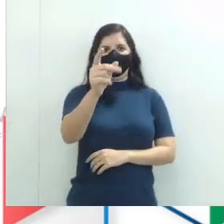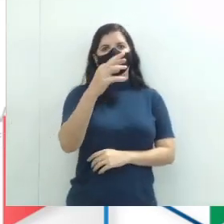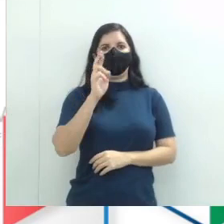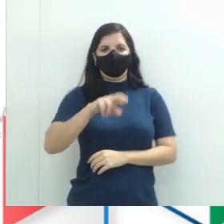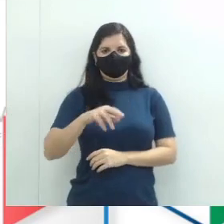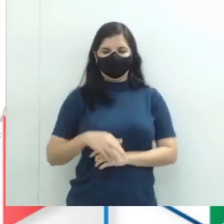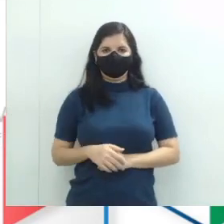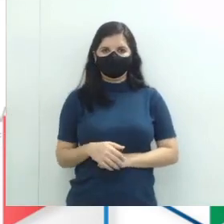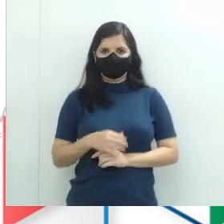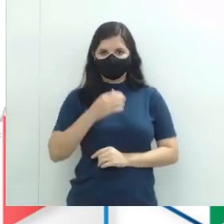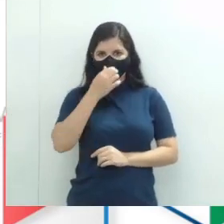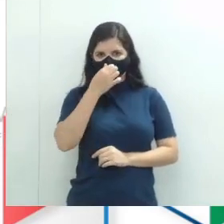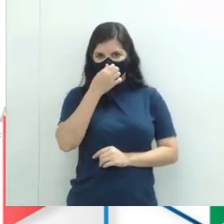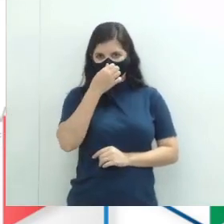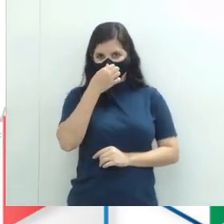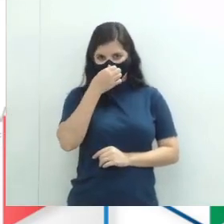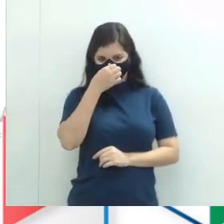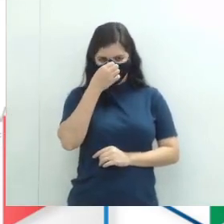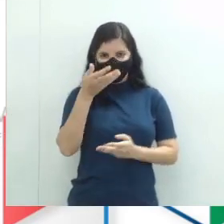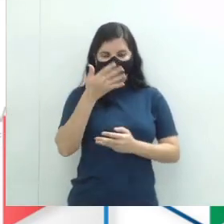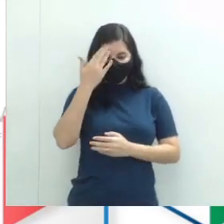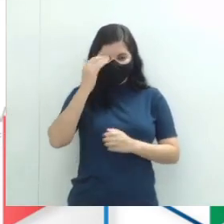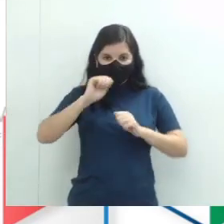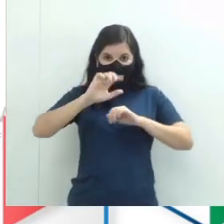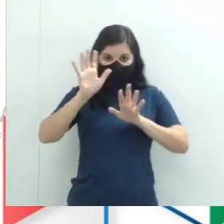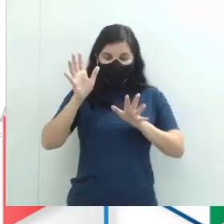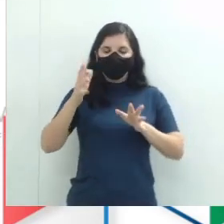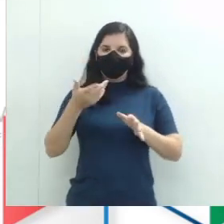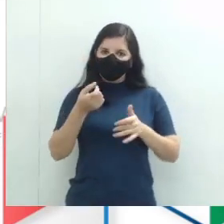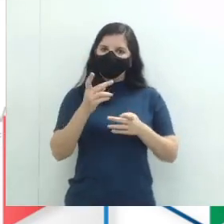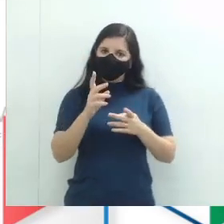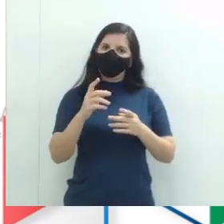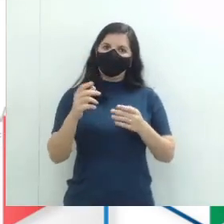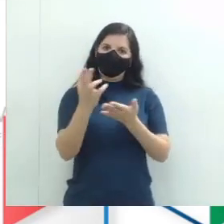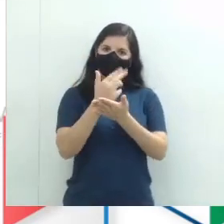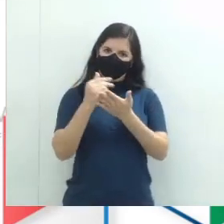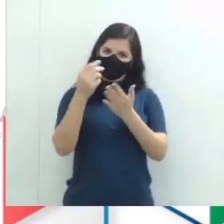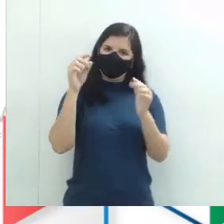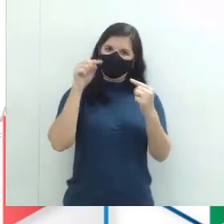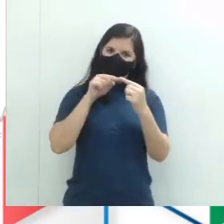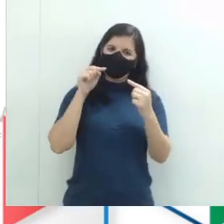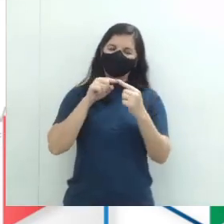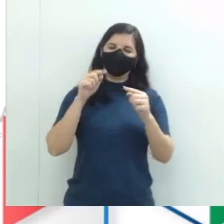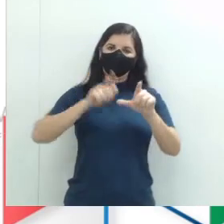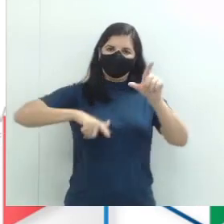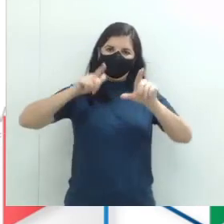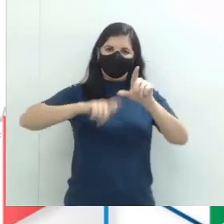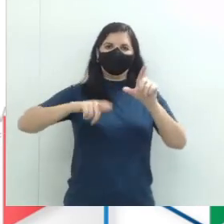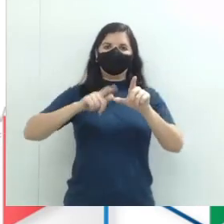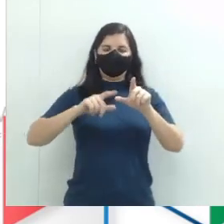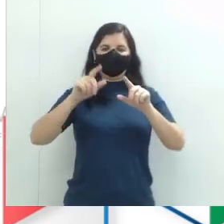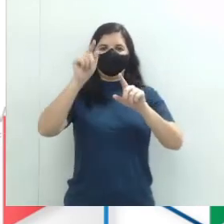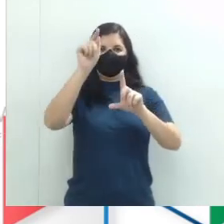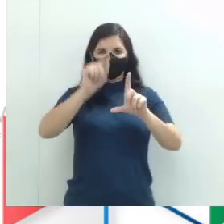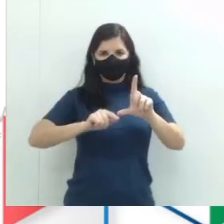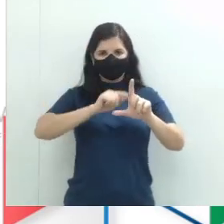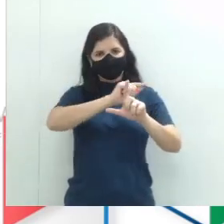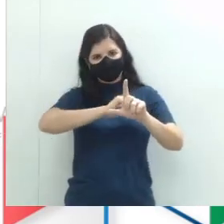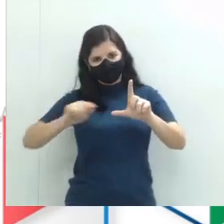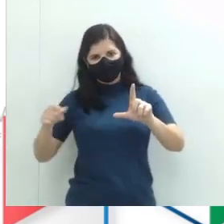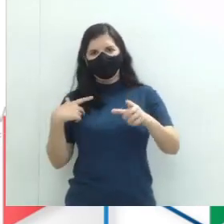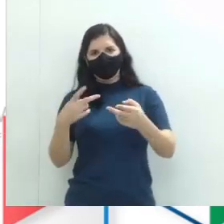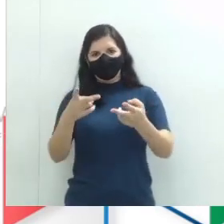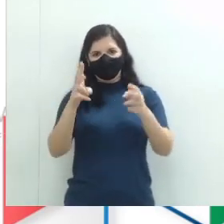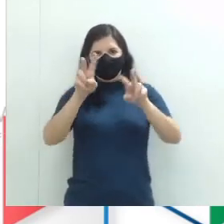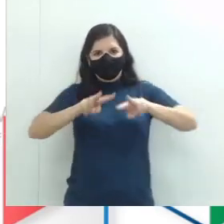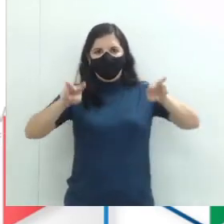soluções. Ah, professor, agora estou começando a entender. Essa representação algébrica tem tudo a ver com o plano cartesiano quando a gente